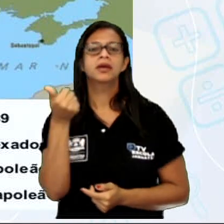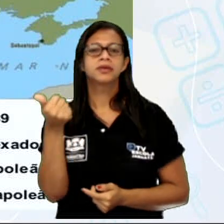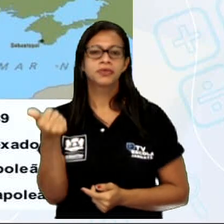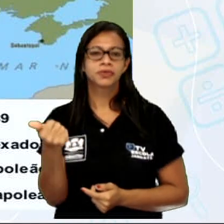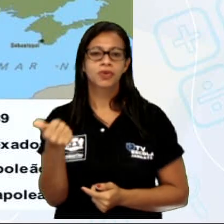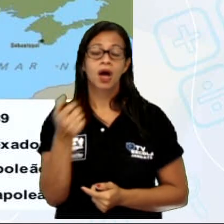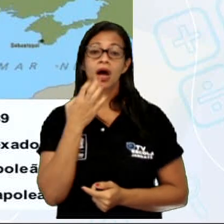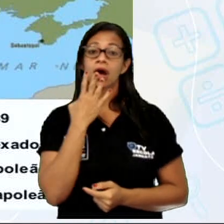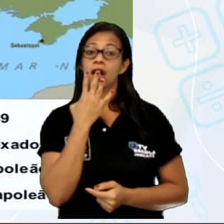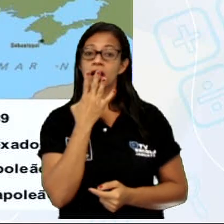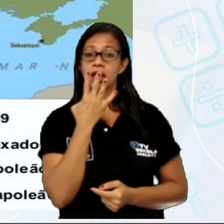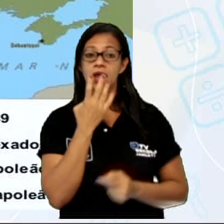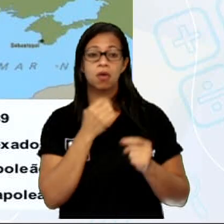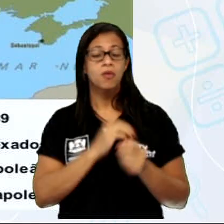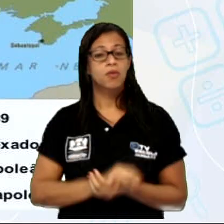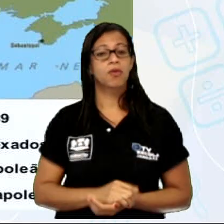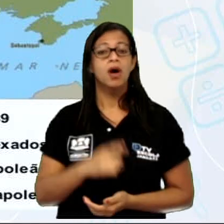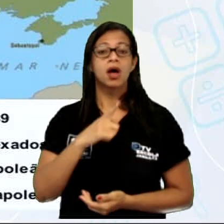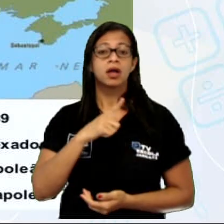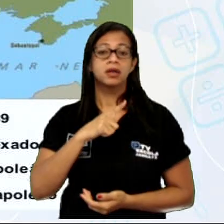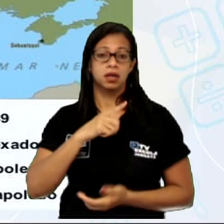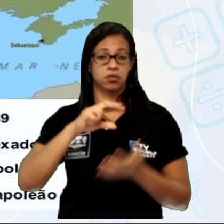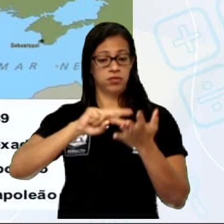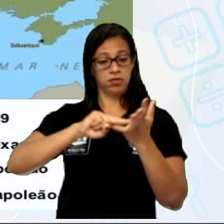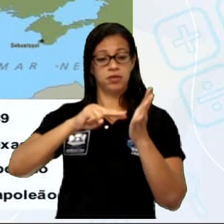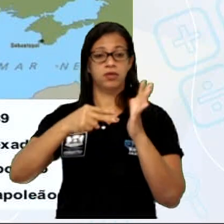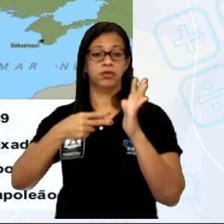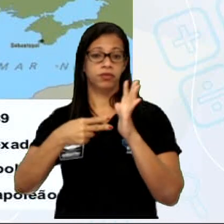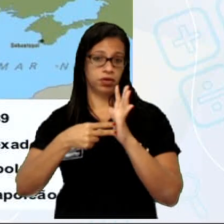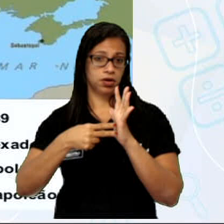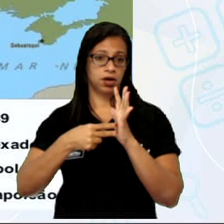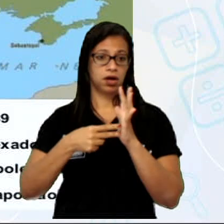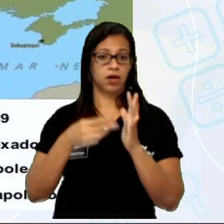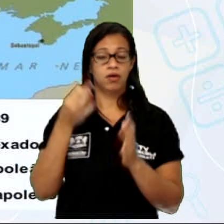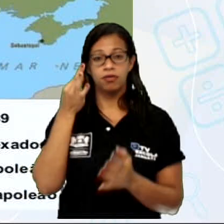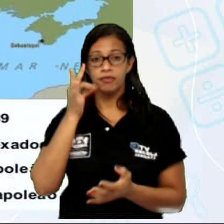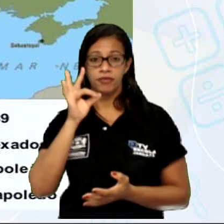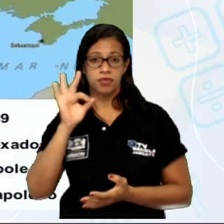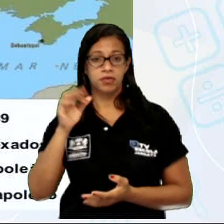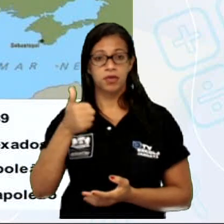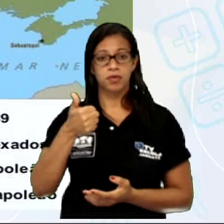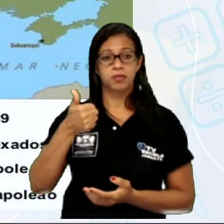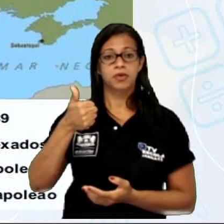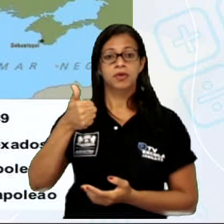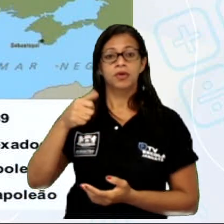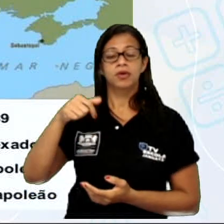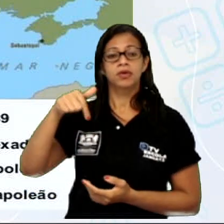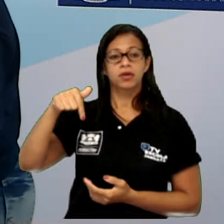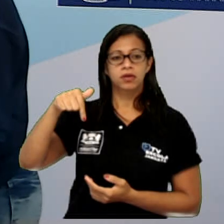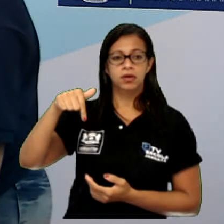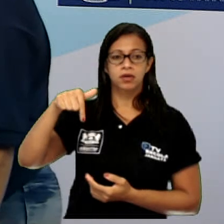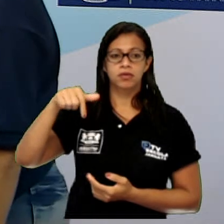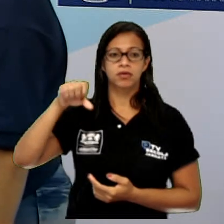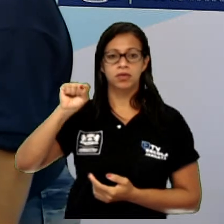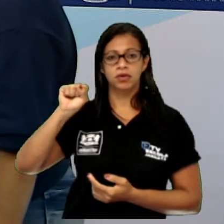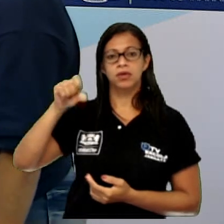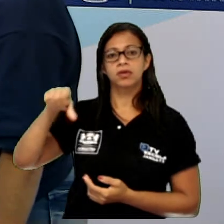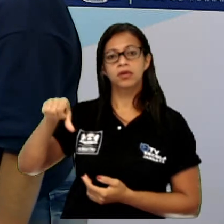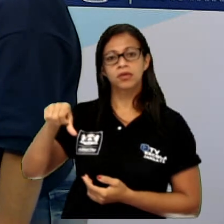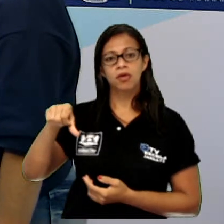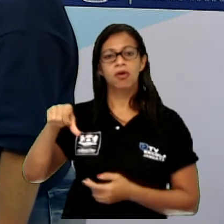está significando algo, né? França em 1789, a primeira. Isso aqui já riscadinho,